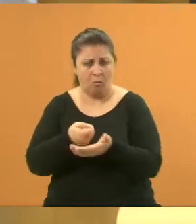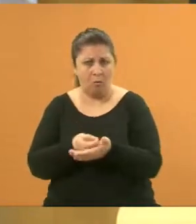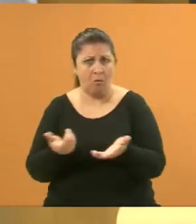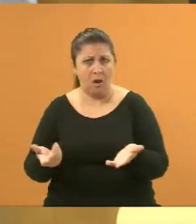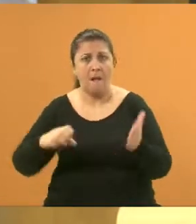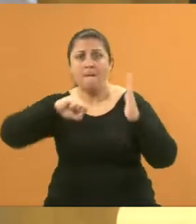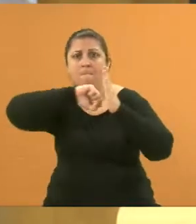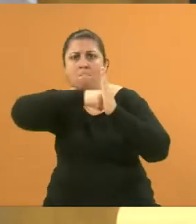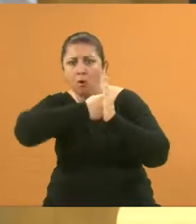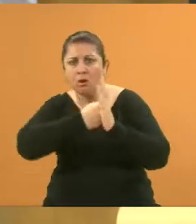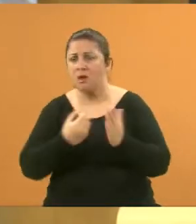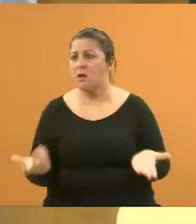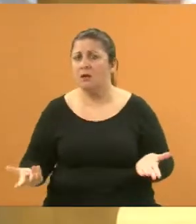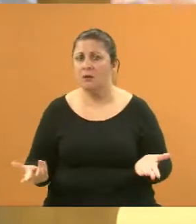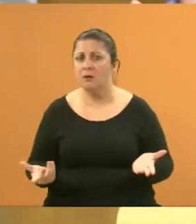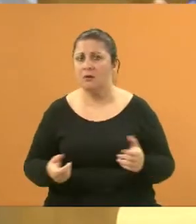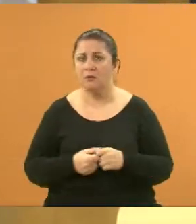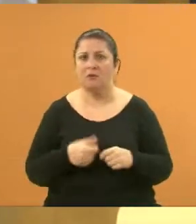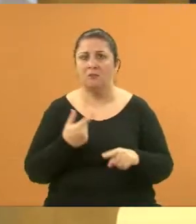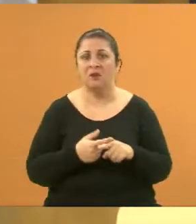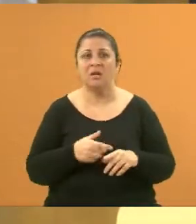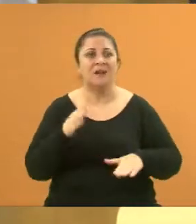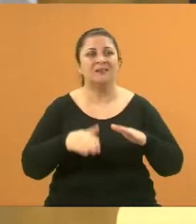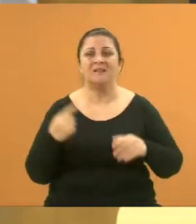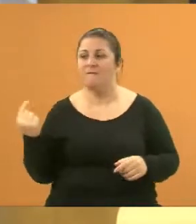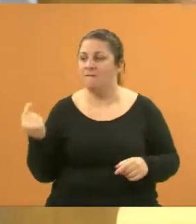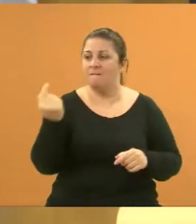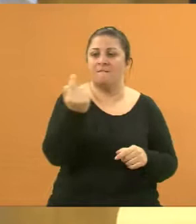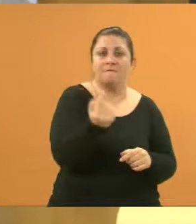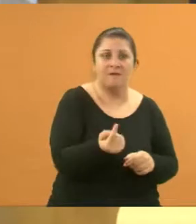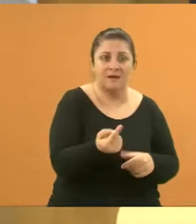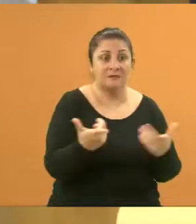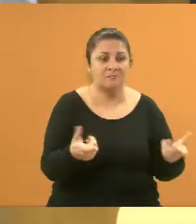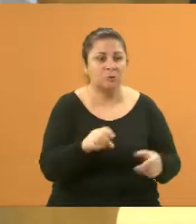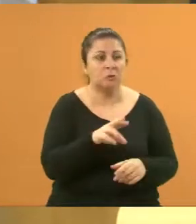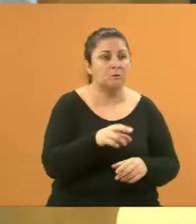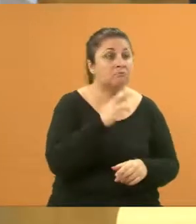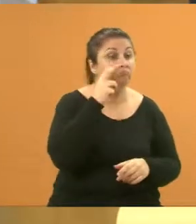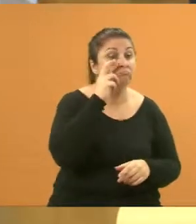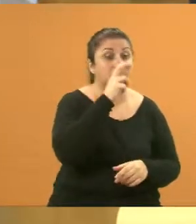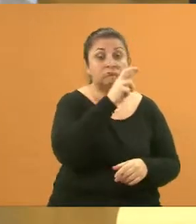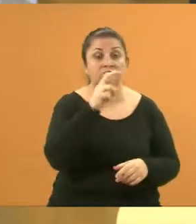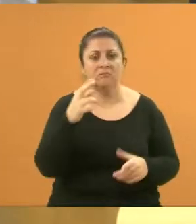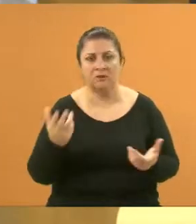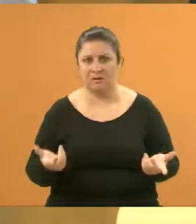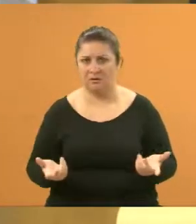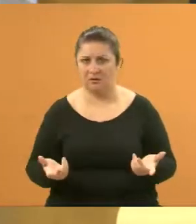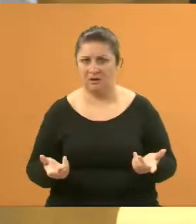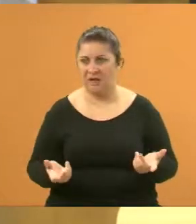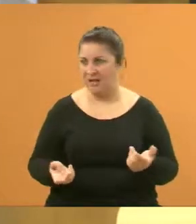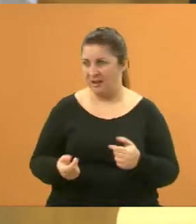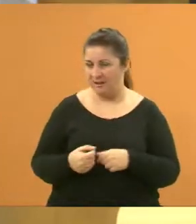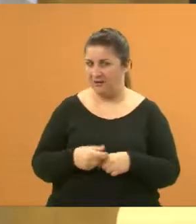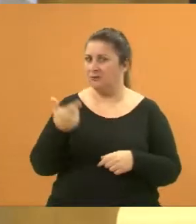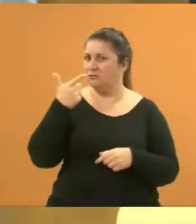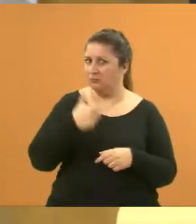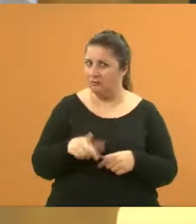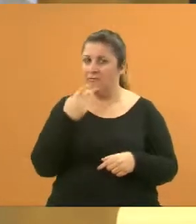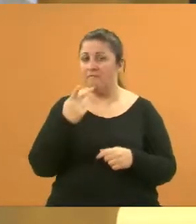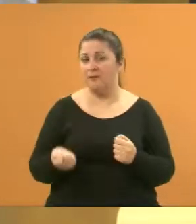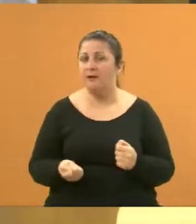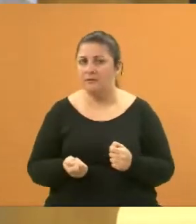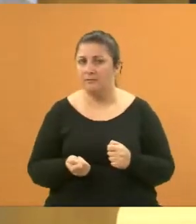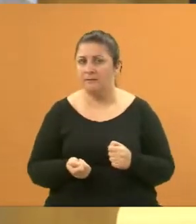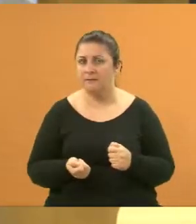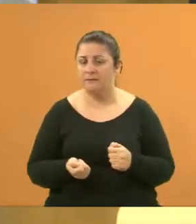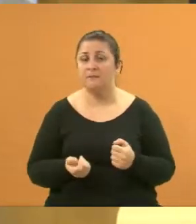esses que querem muitas vezes só especular na cidade, gerando especulação imobiliária. E eu volto a dizer, é a lei do